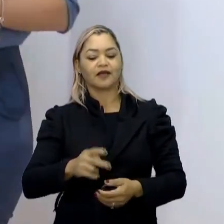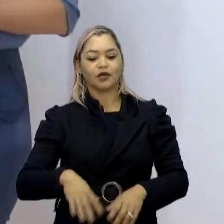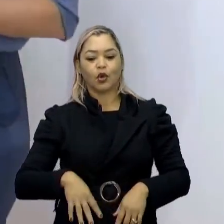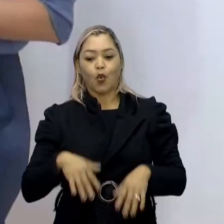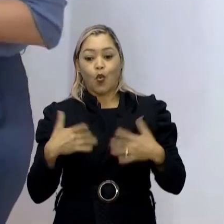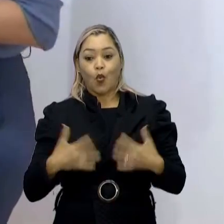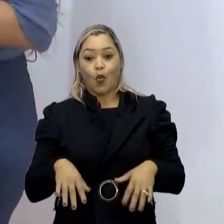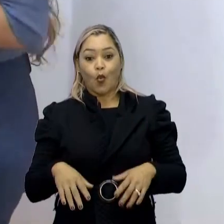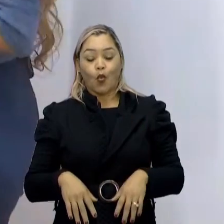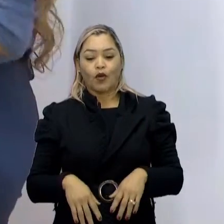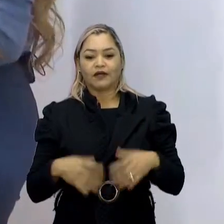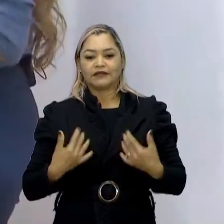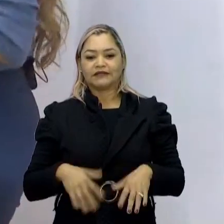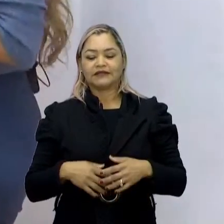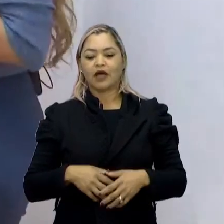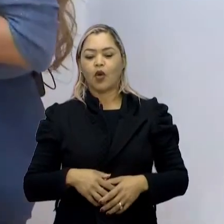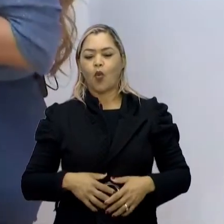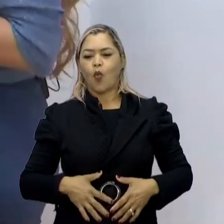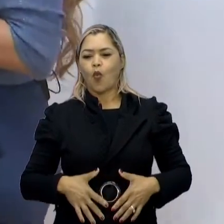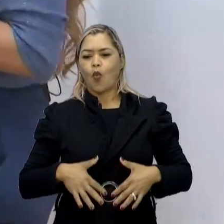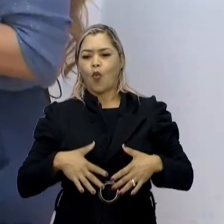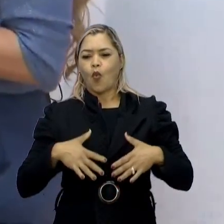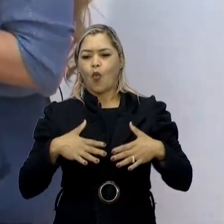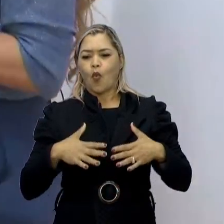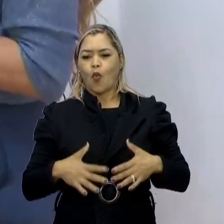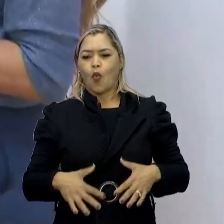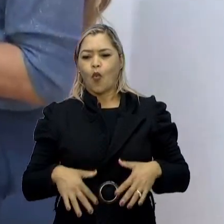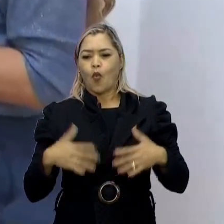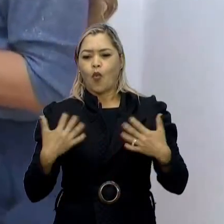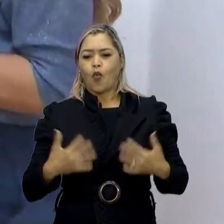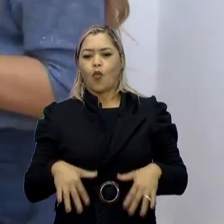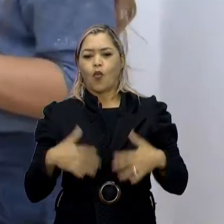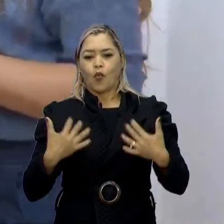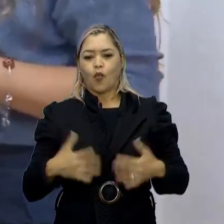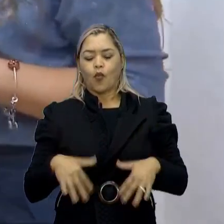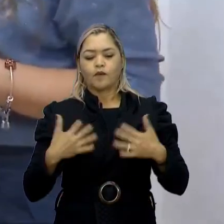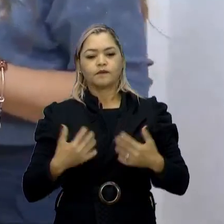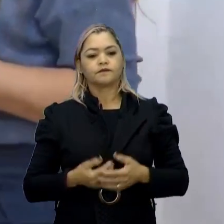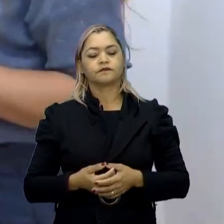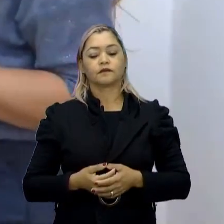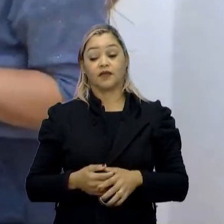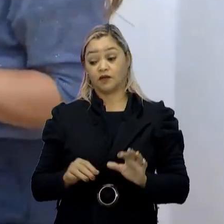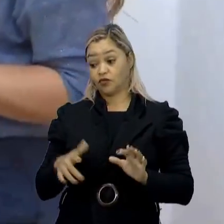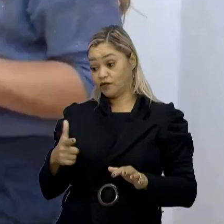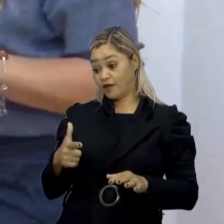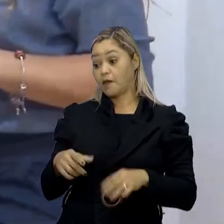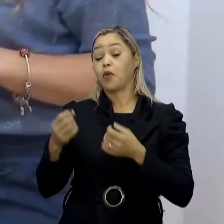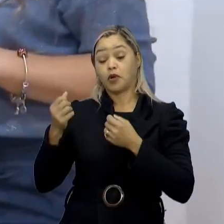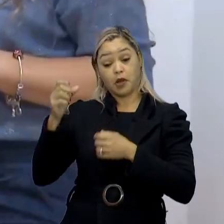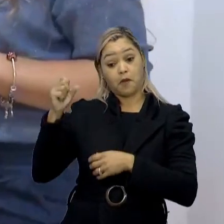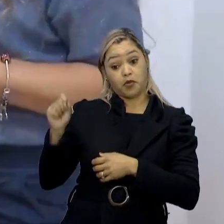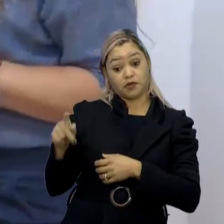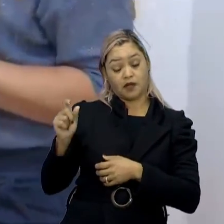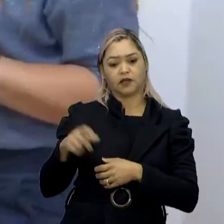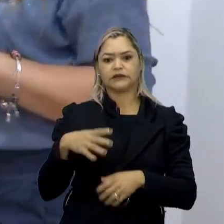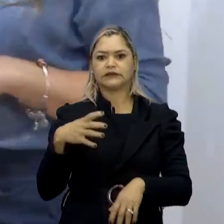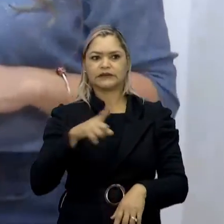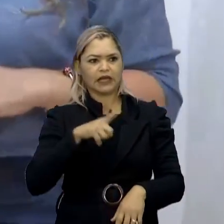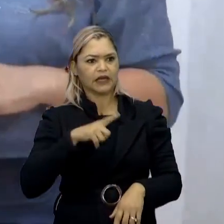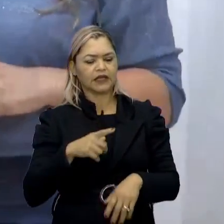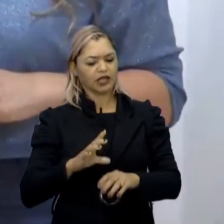na barriga? O friozinho na barriga é fundamental. Se o dia que não tiver o friozinho na barriga, eu falo assim, pode aposentar. Vocês têm que sentir isso sempre, vocês têm que